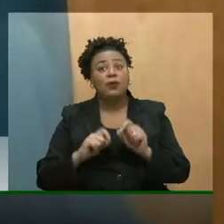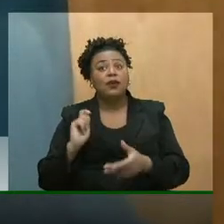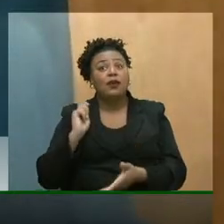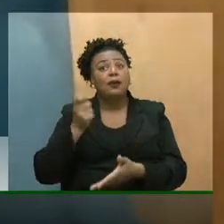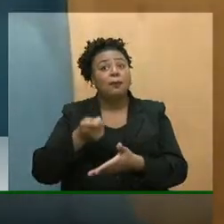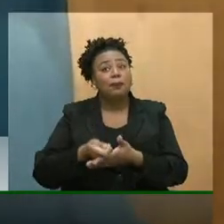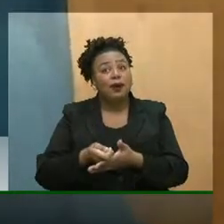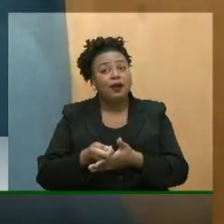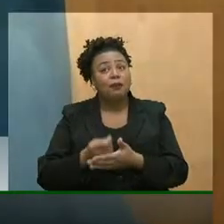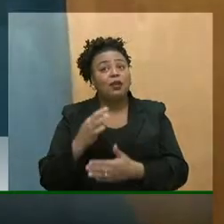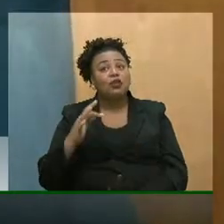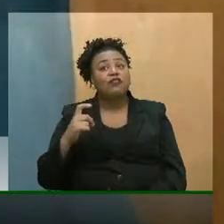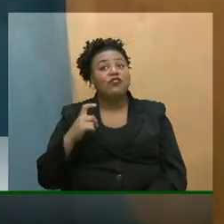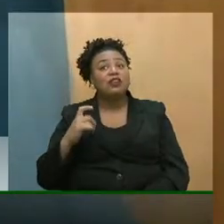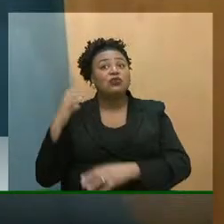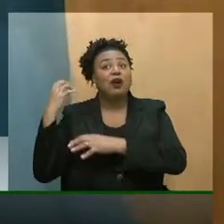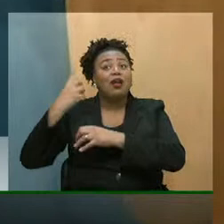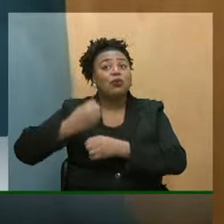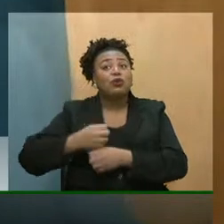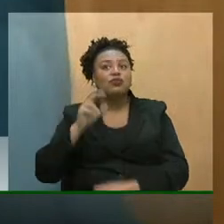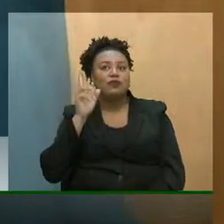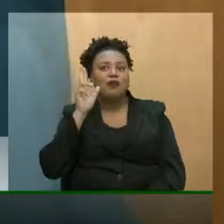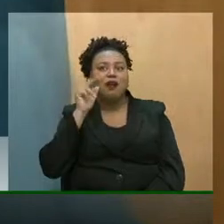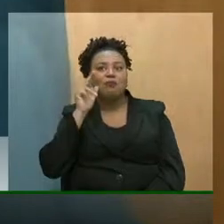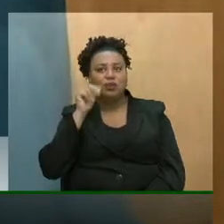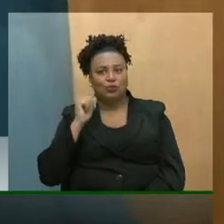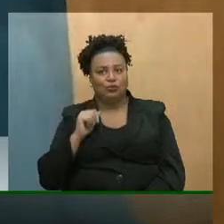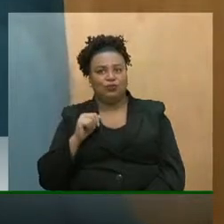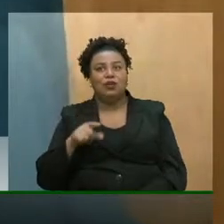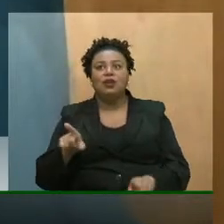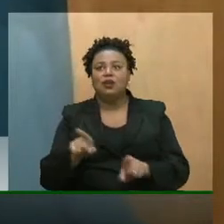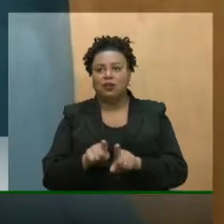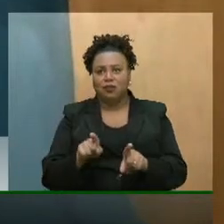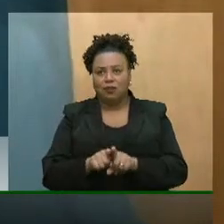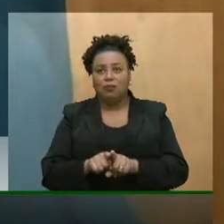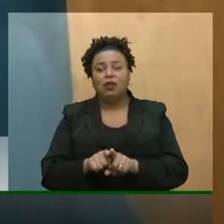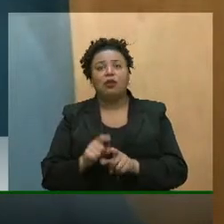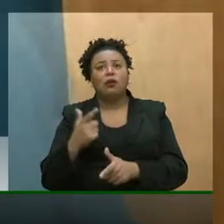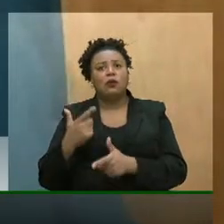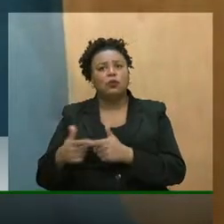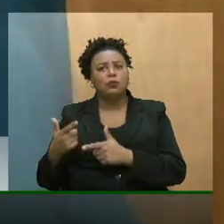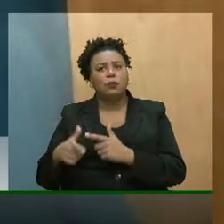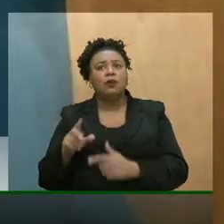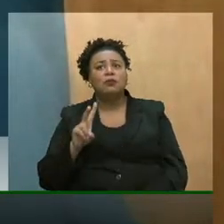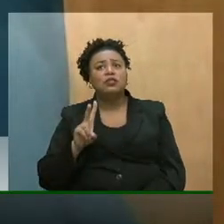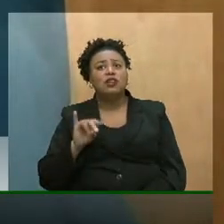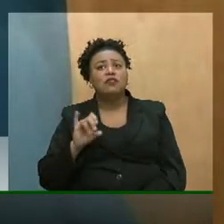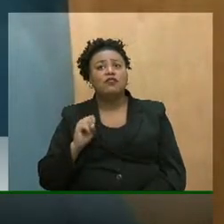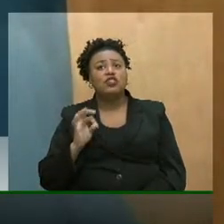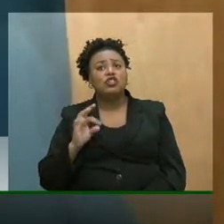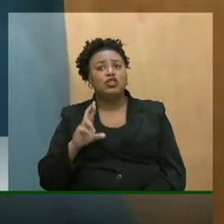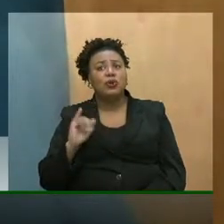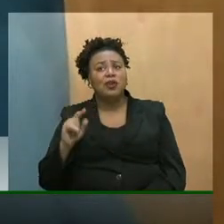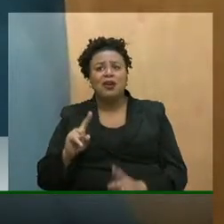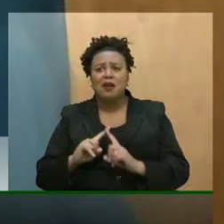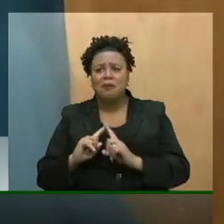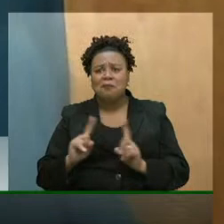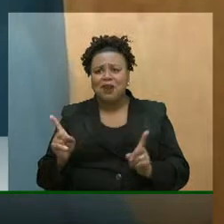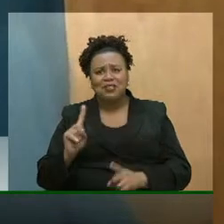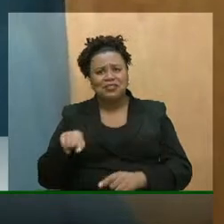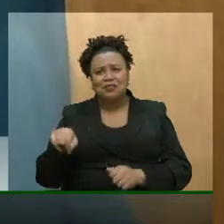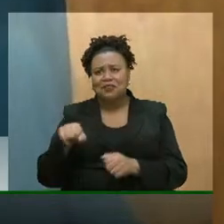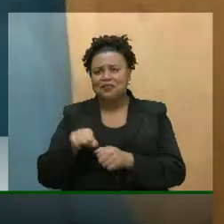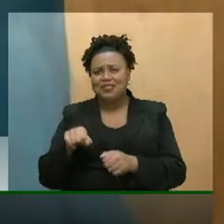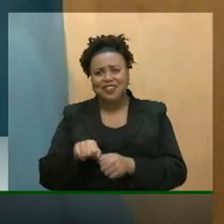pagamento da parte fixa retroativa abril. E também quanto ao problema das vistorias. Só que não fizeram isso. Eles